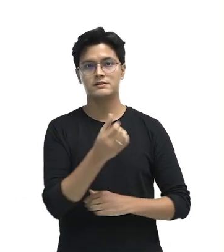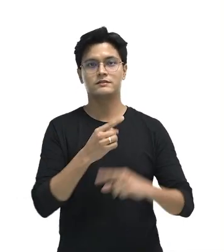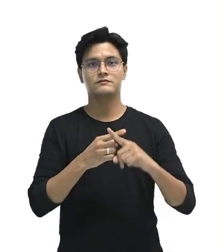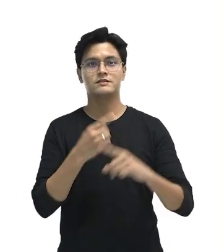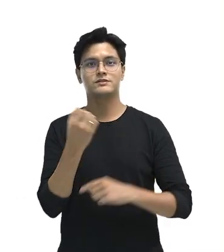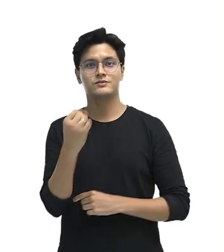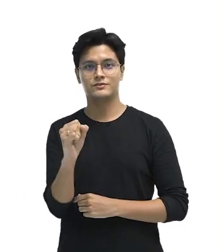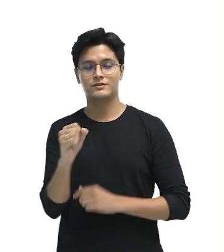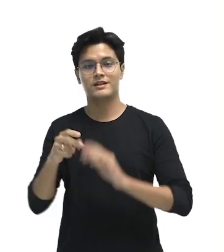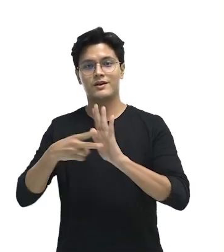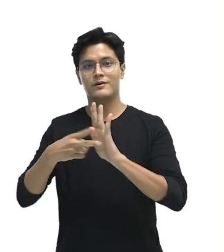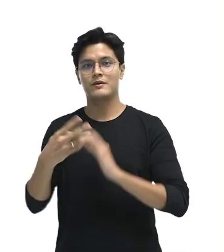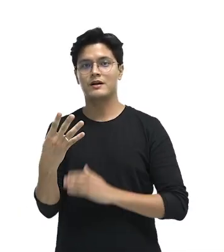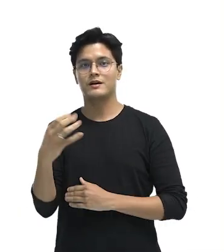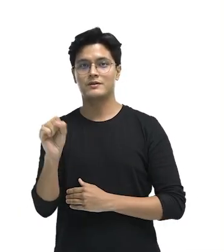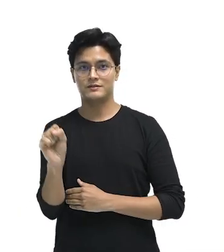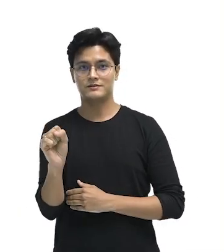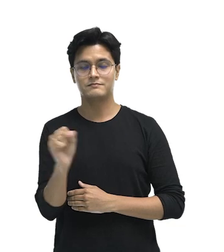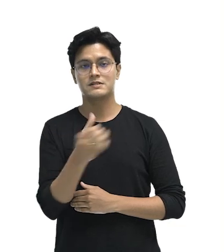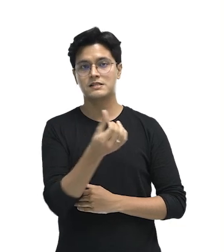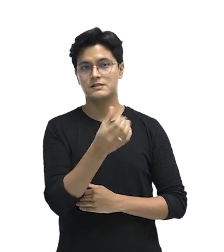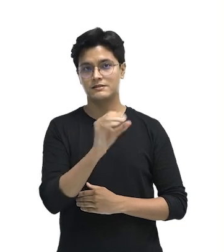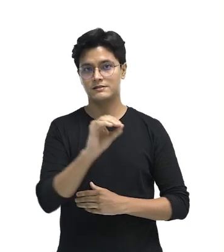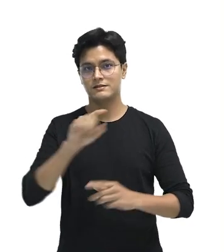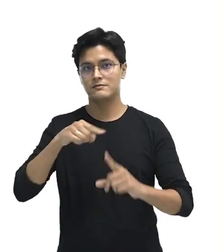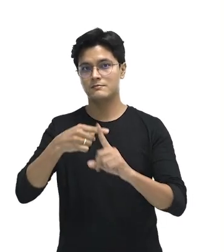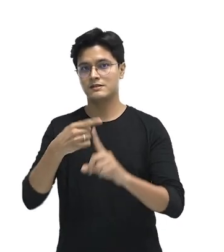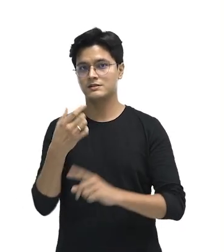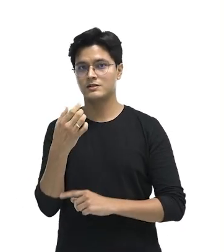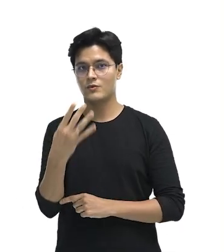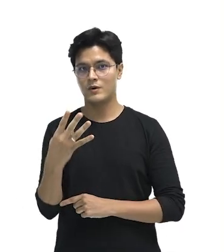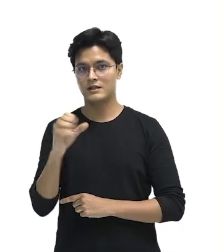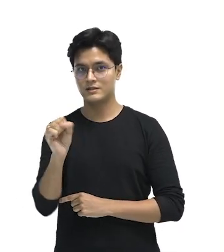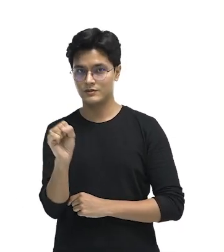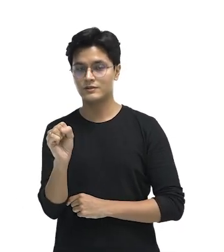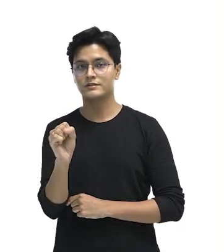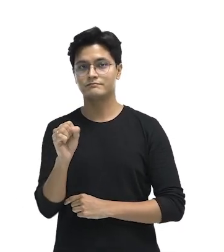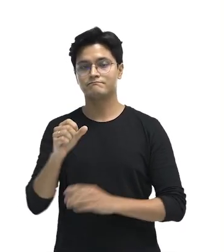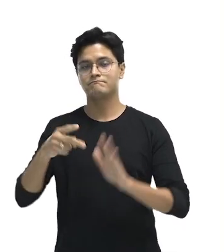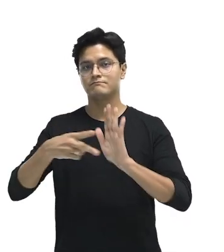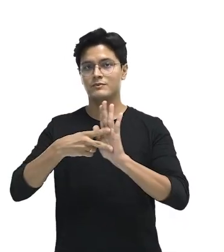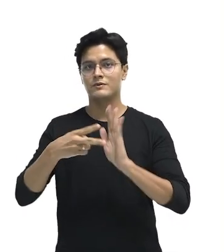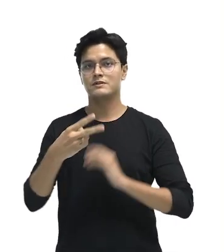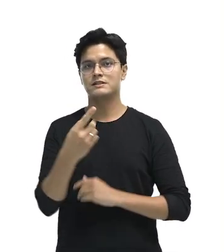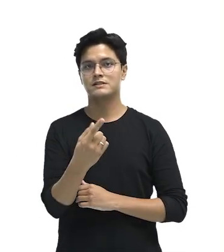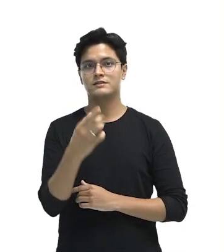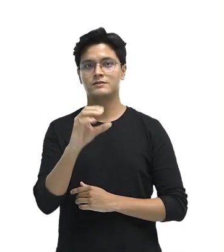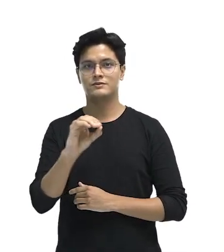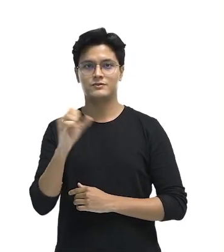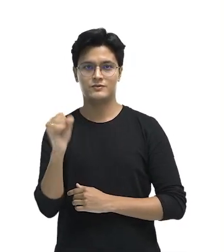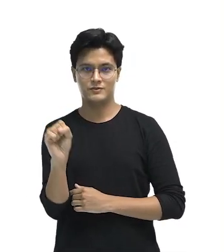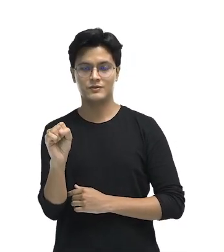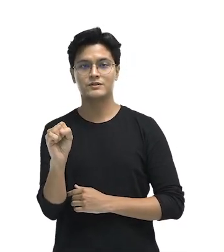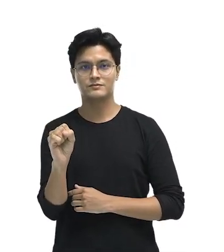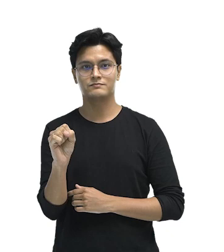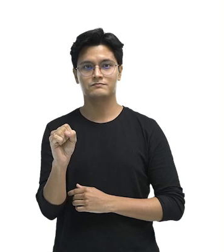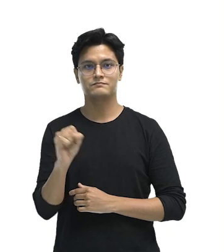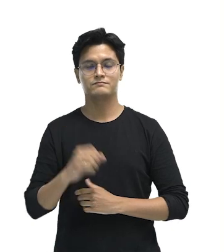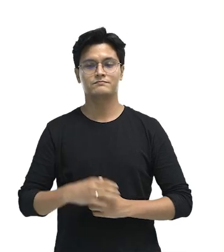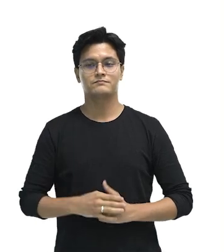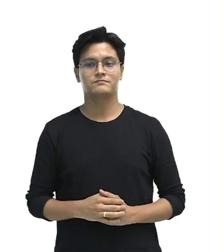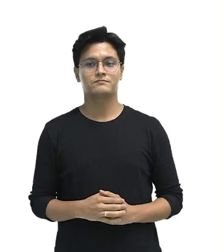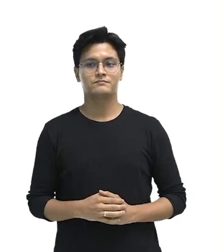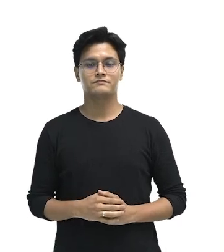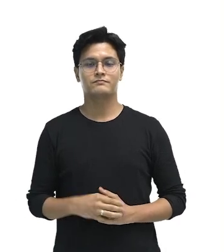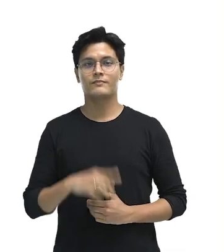48. 60 mais 48, o resultado é 108 graus, que é o valor